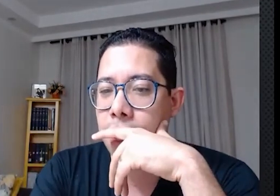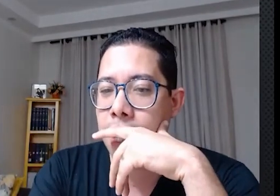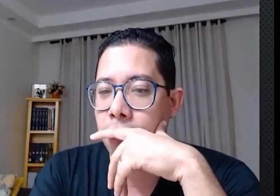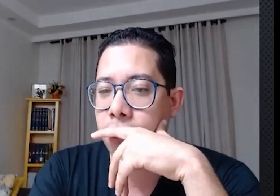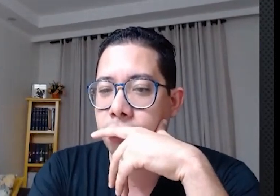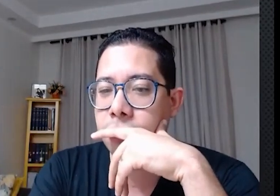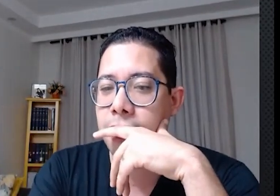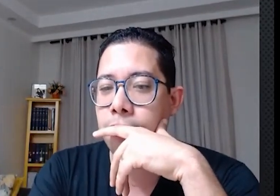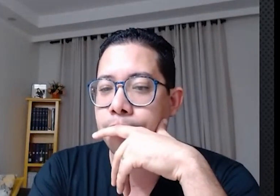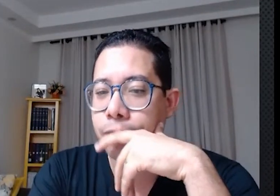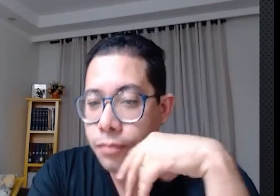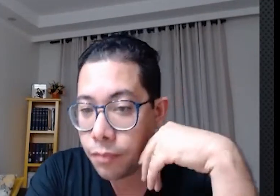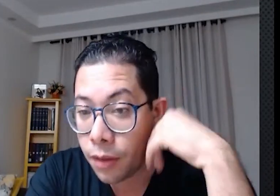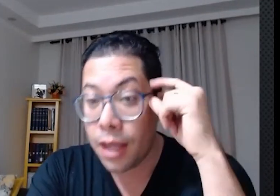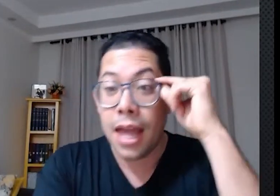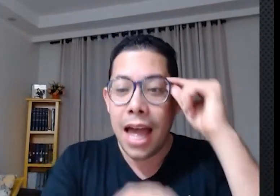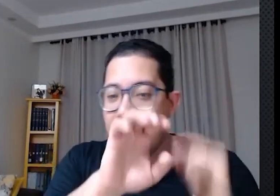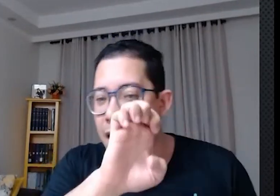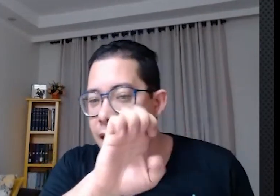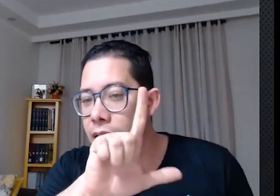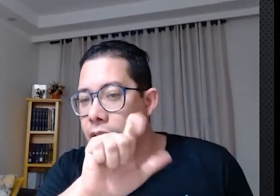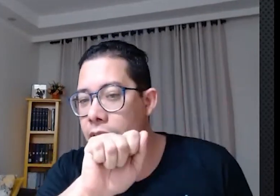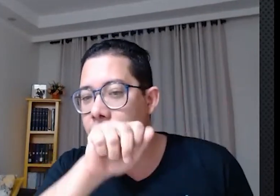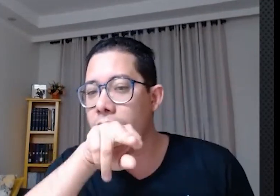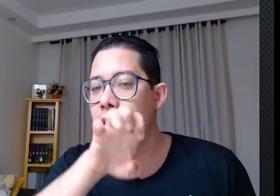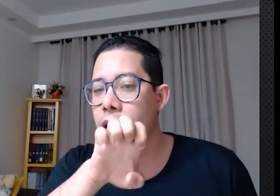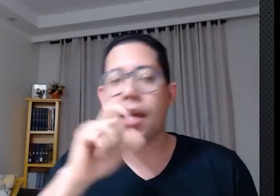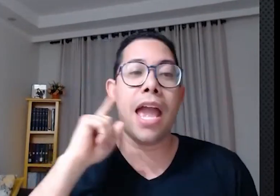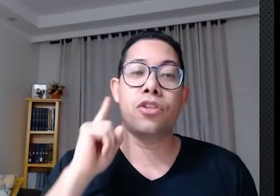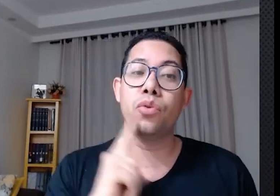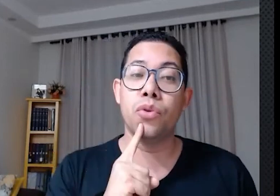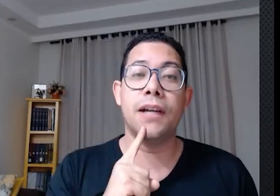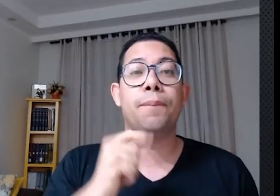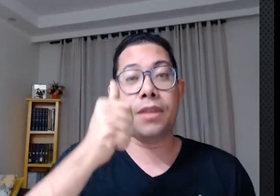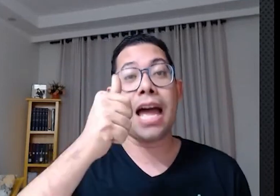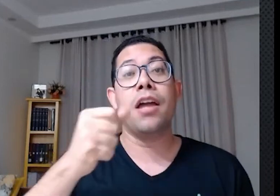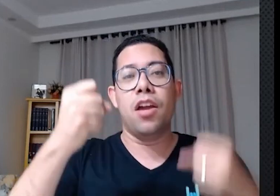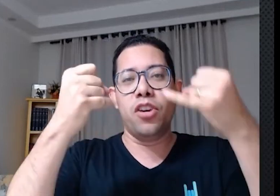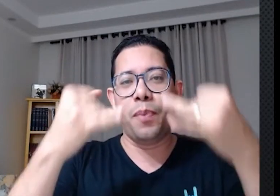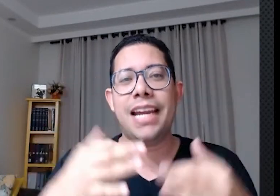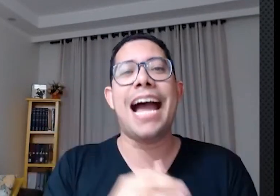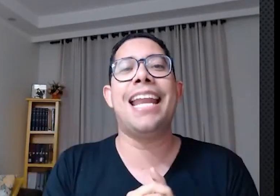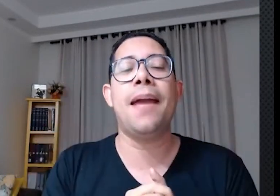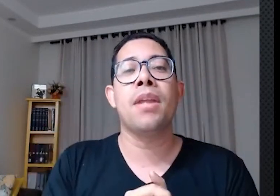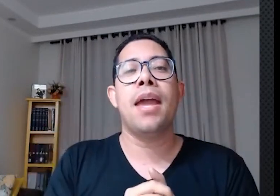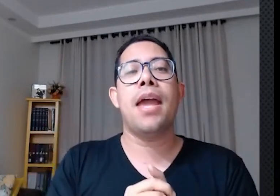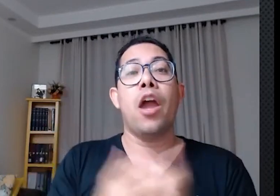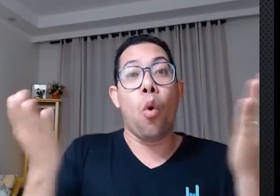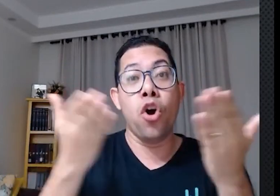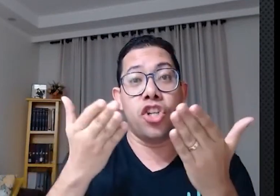complicado. Ai, meu Deus do céu. A Elane é surda, tá? Eu vou explicar,